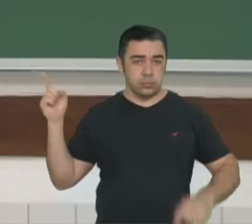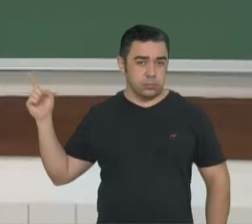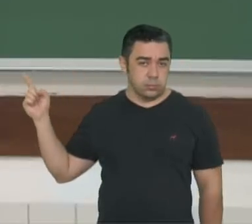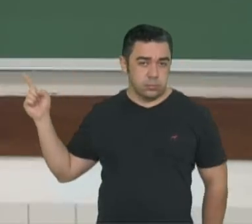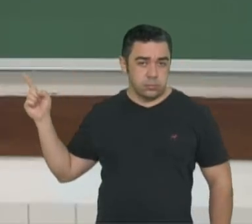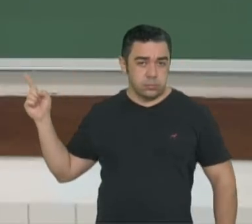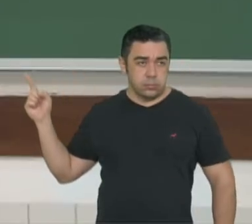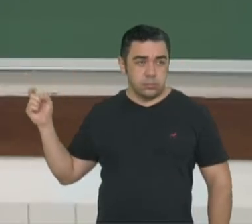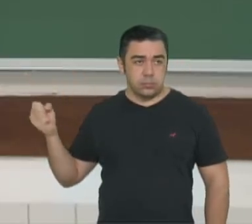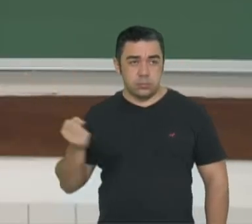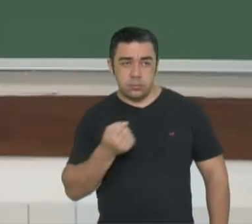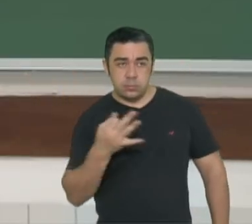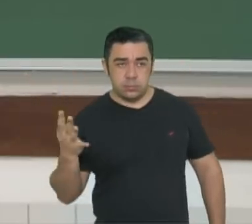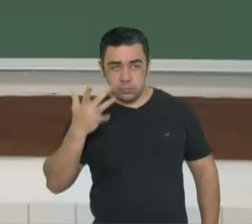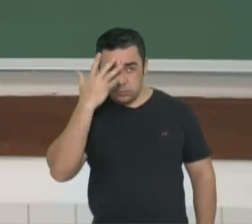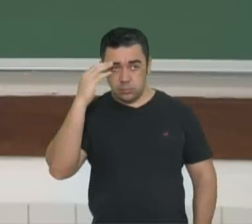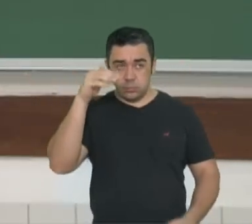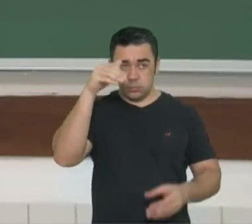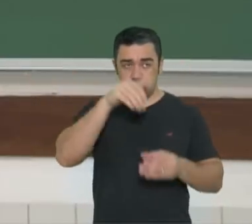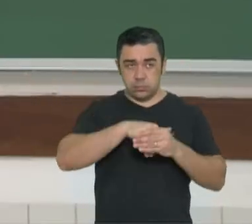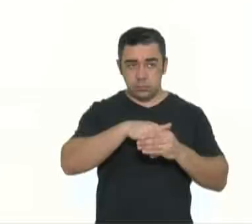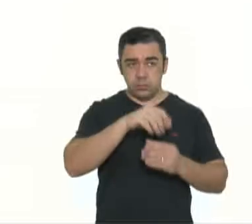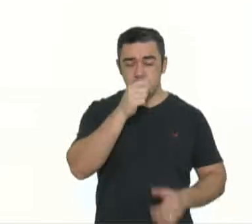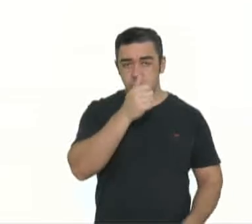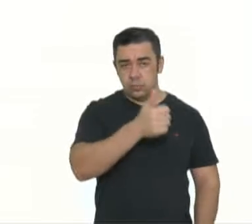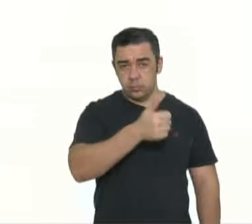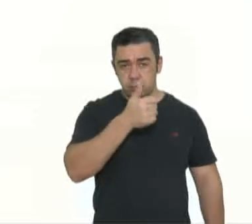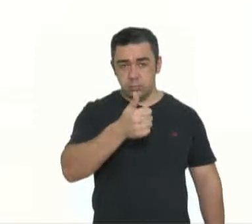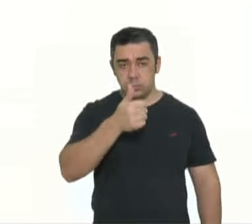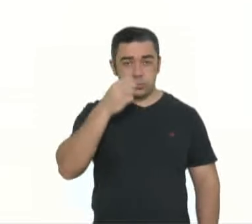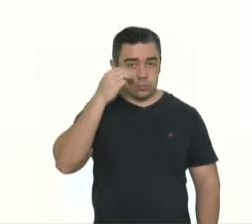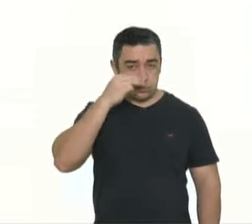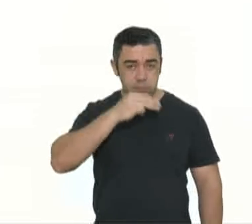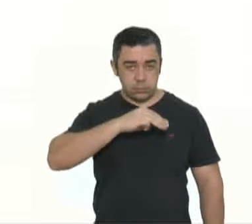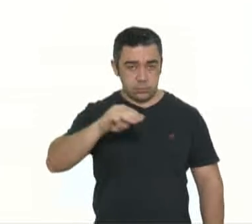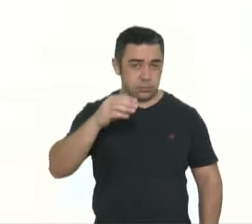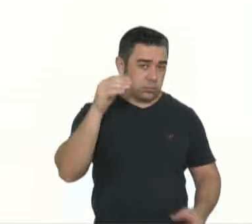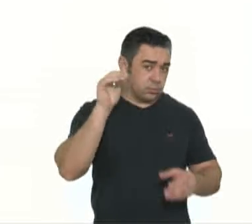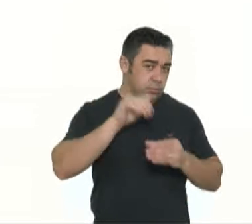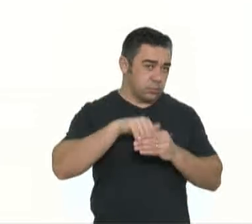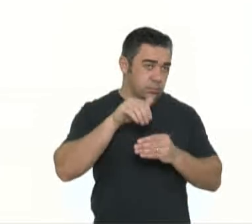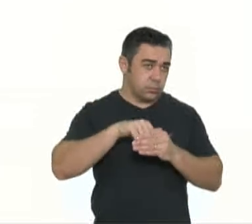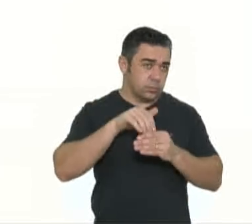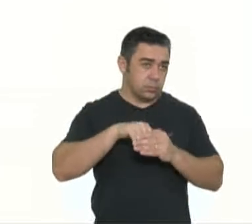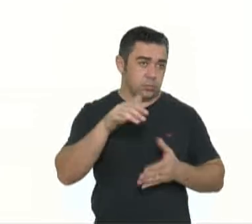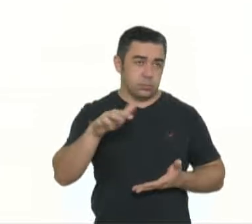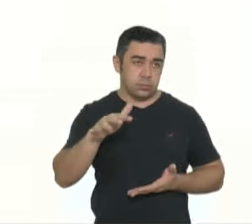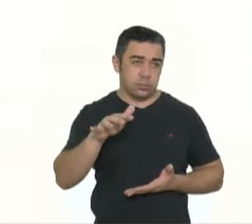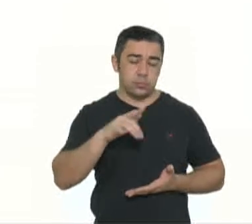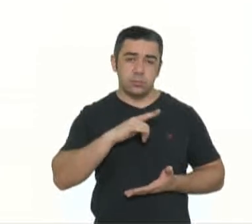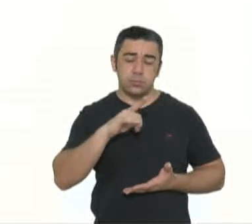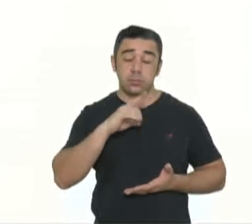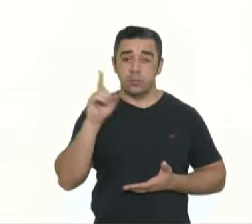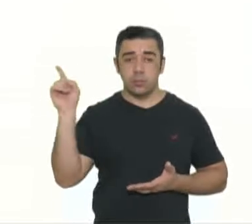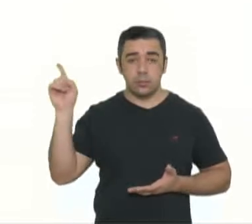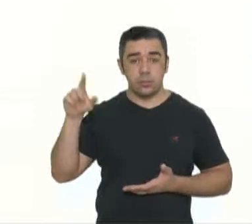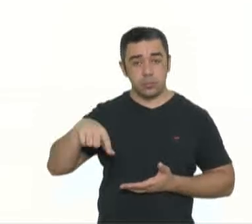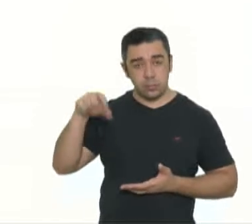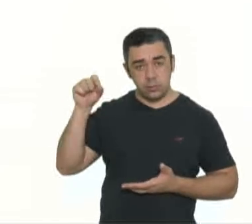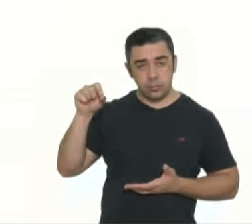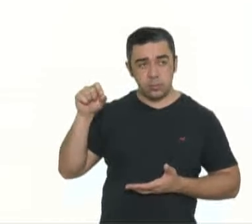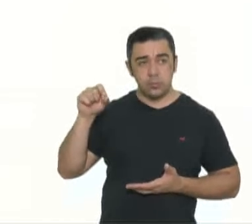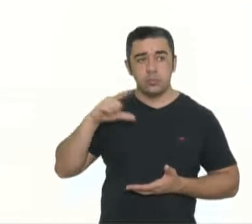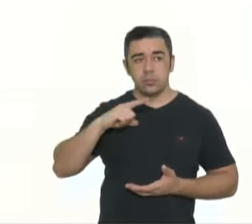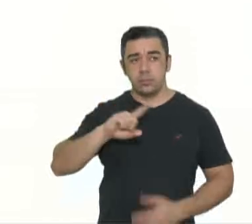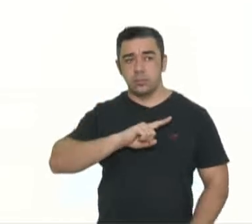o número de votantes no Brasil, mais de 11 milhões de pessoas votando. E você tem, então, a decisão. Qual